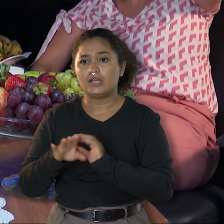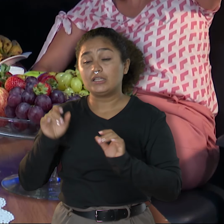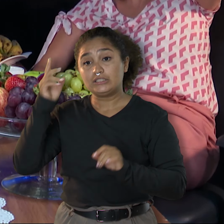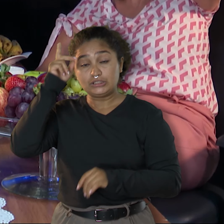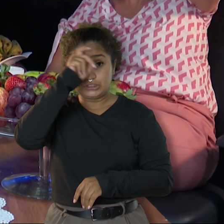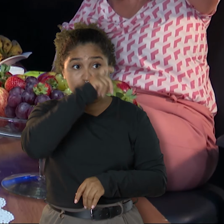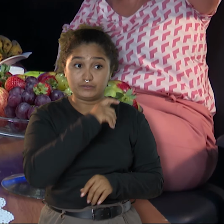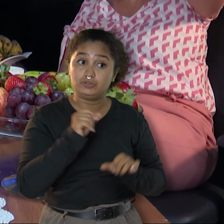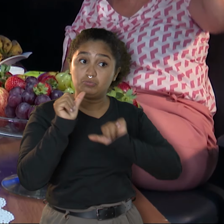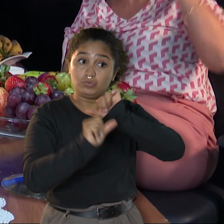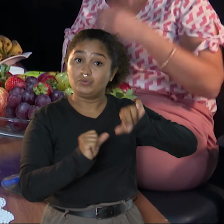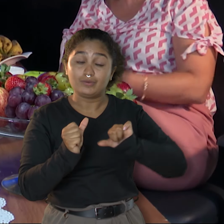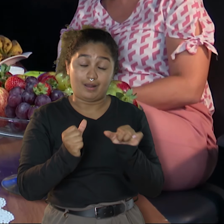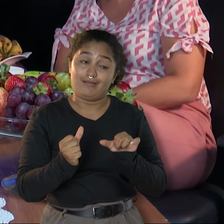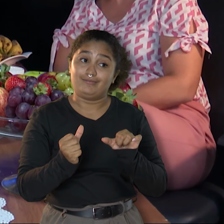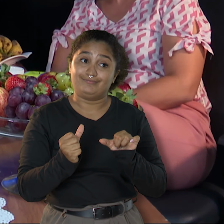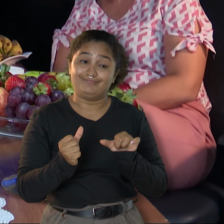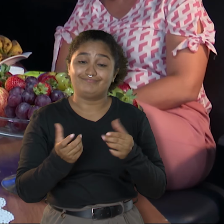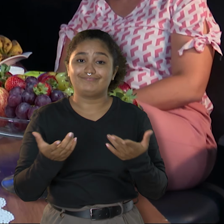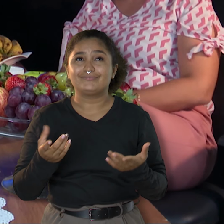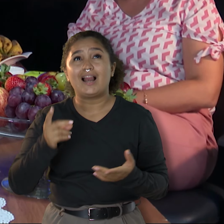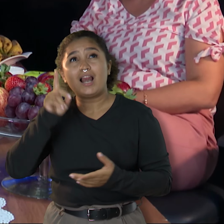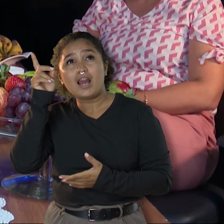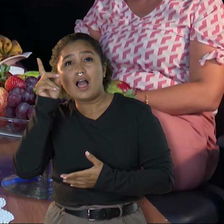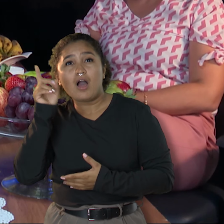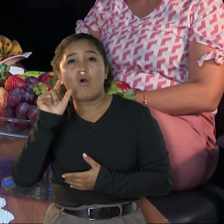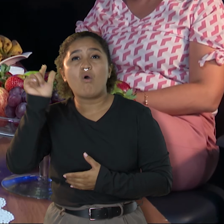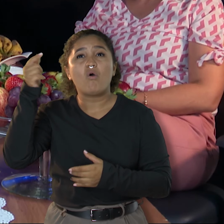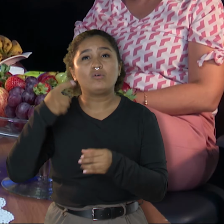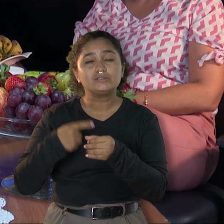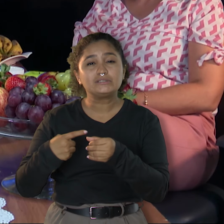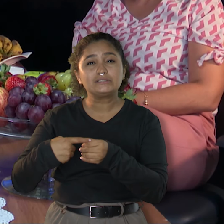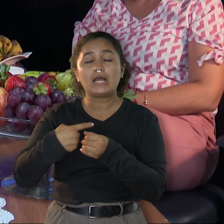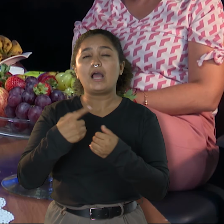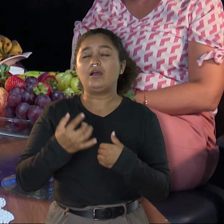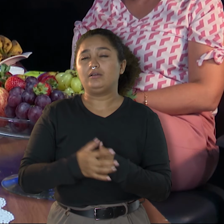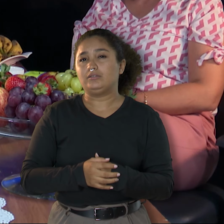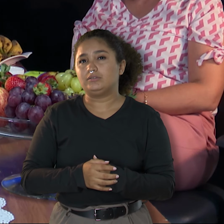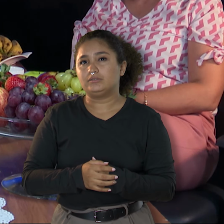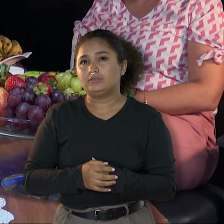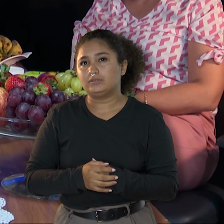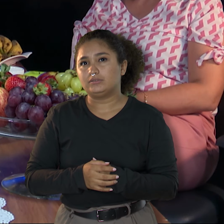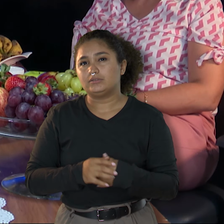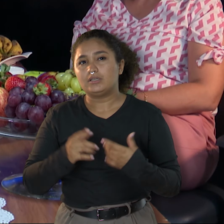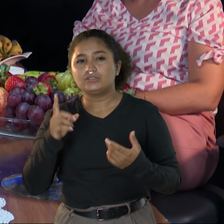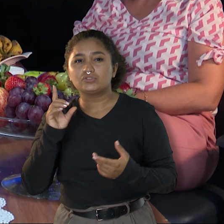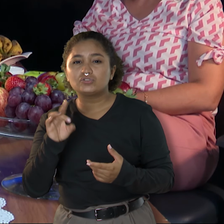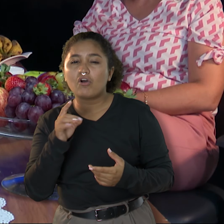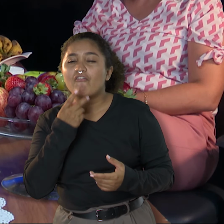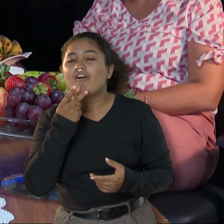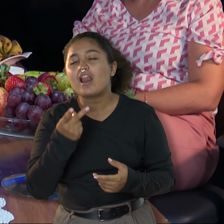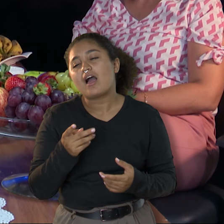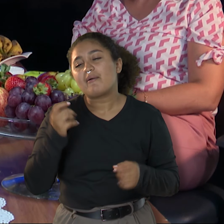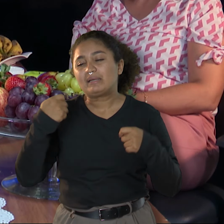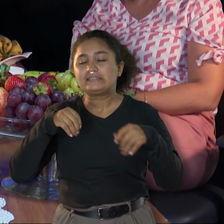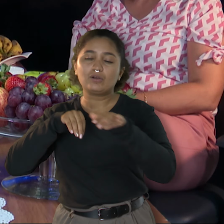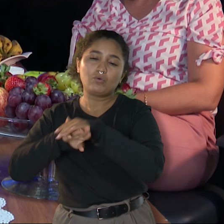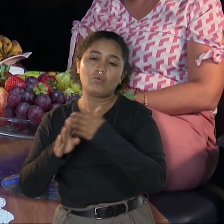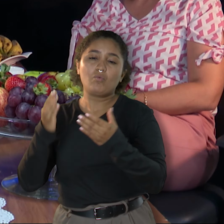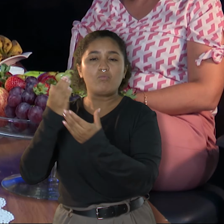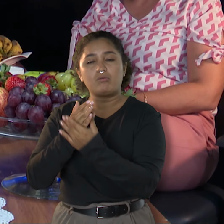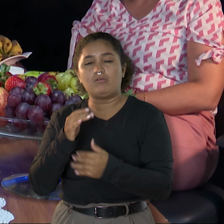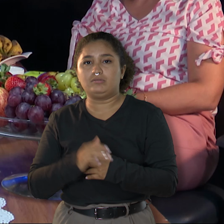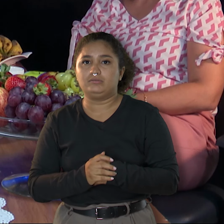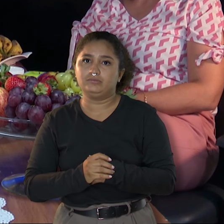como é que muda a cultura do servidor lá de Rorainópolis, São Luís da Nauá? Porque não é só você falar, gente, tem que baixar processo.